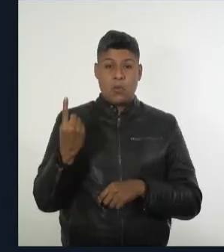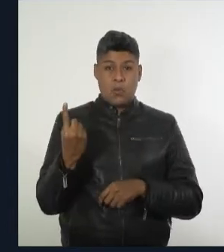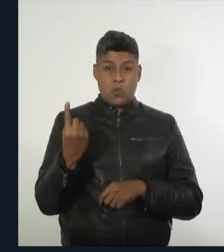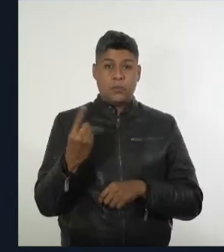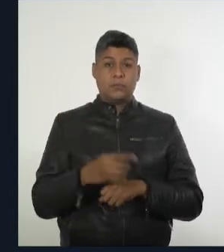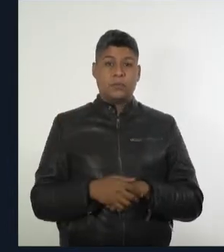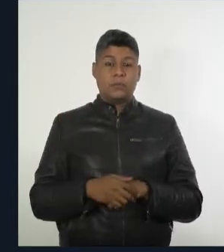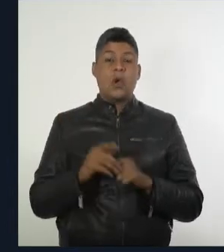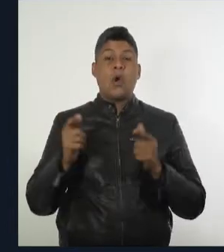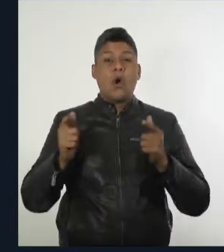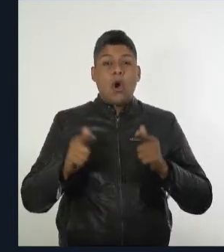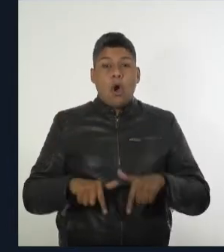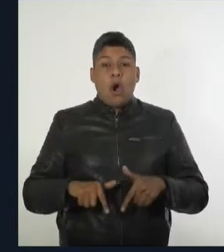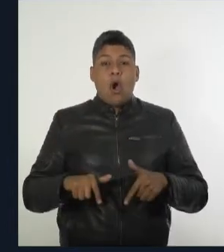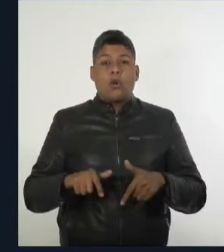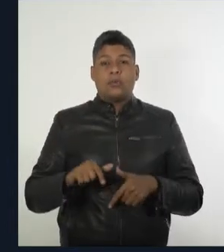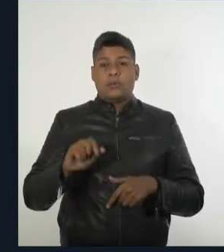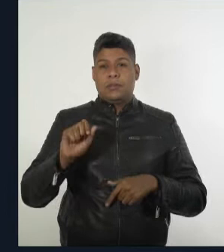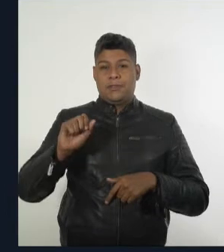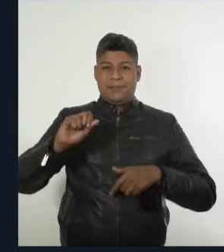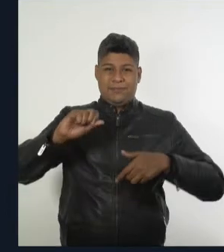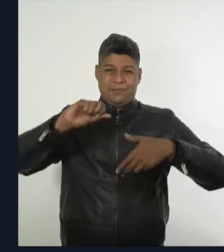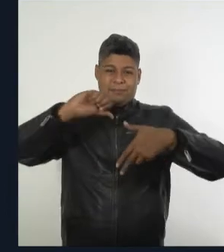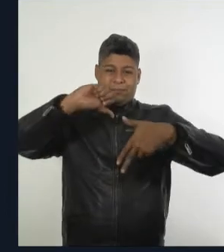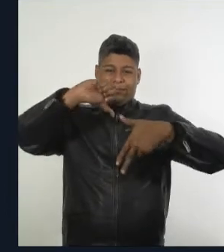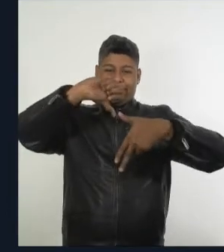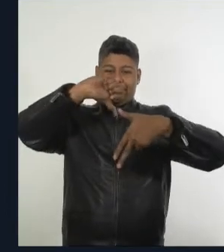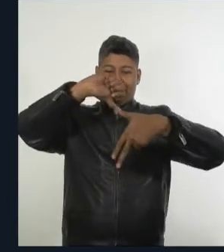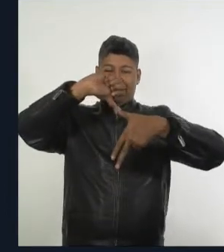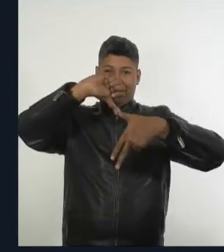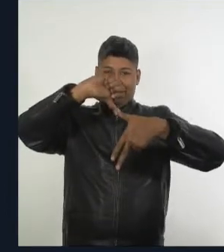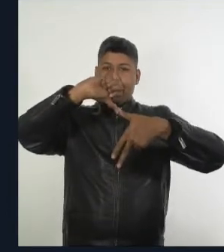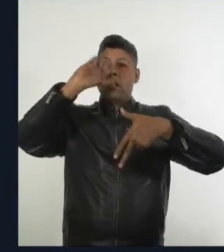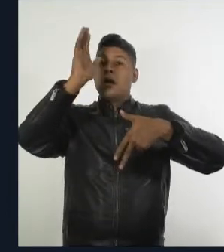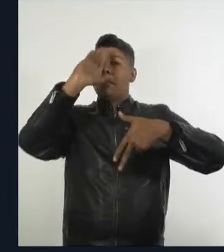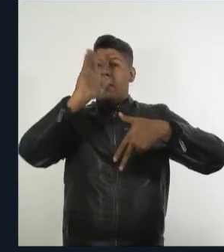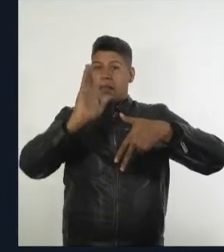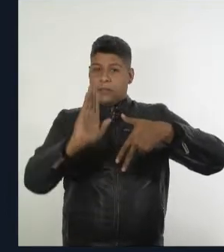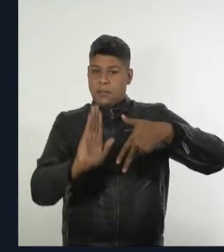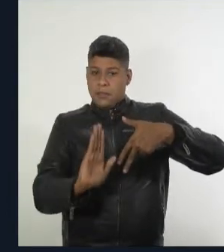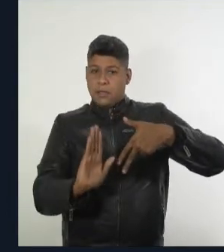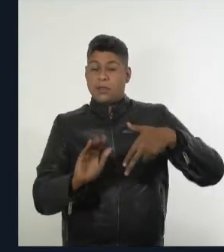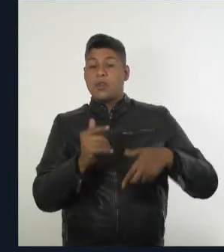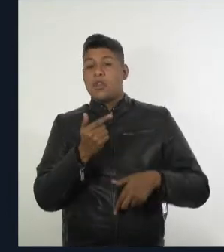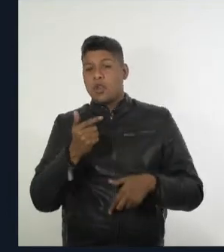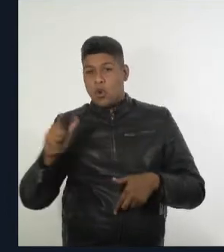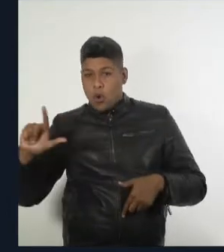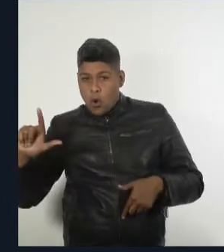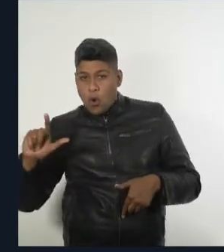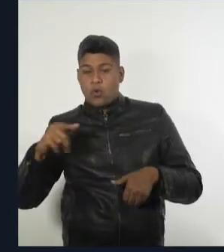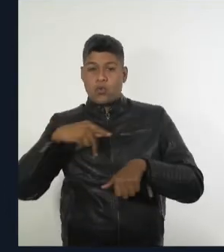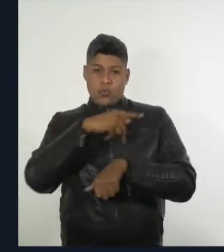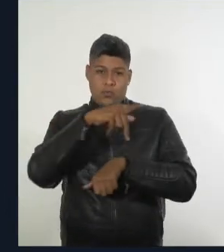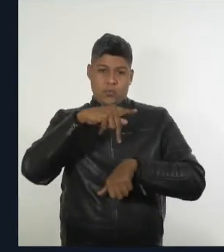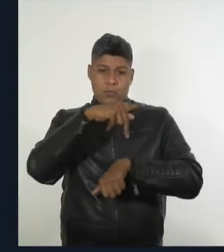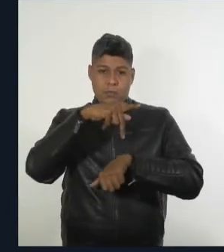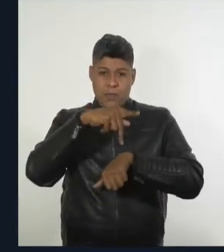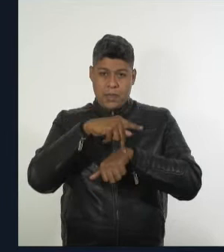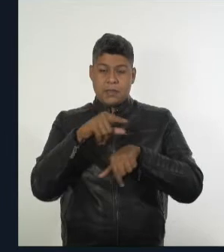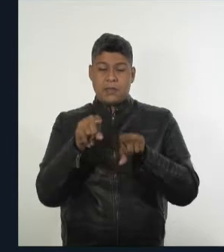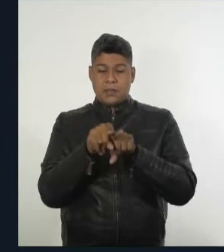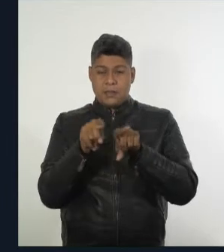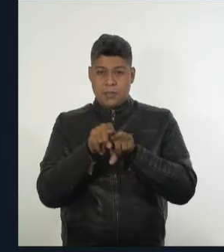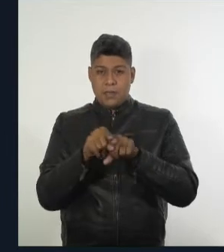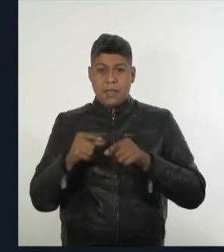na América do Sul, em particular aqui no Brasil, e em outros países de uma maneira com uma incidência